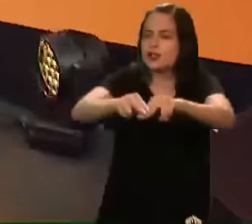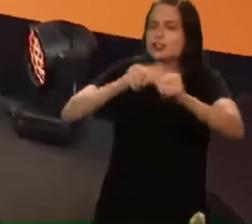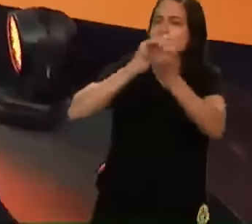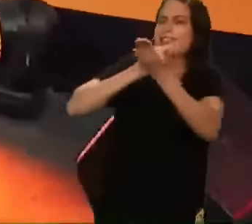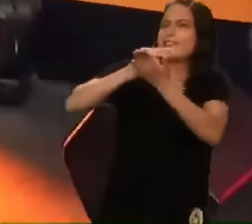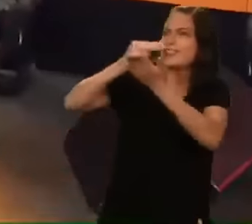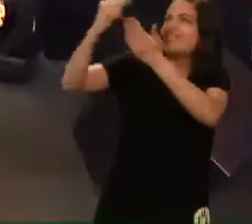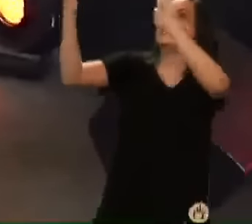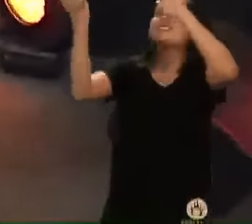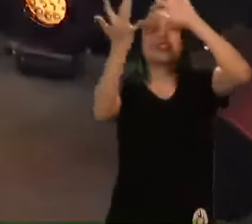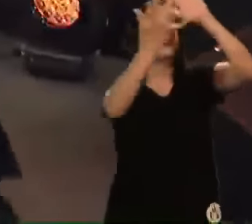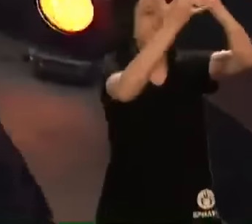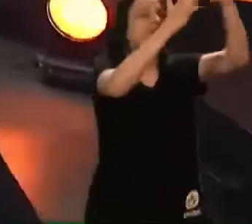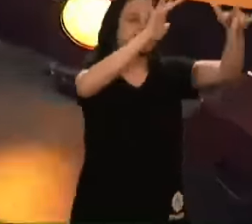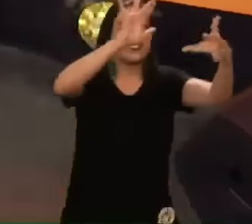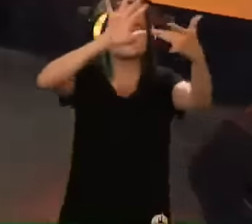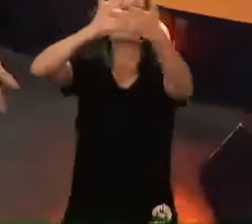pelo santo nome.